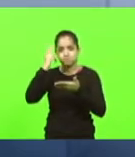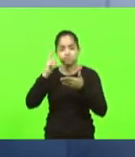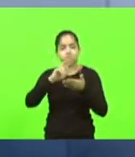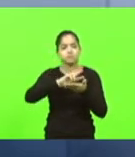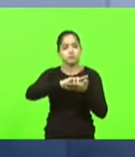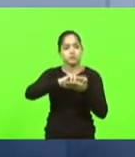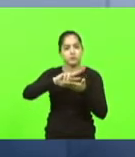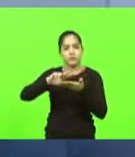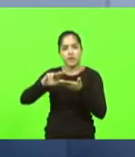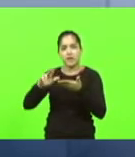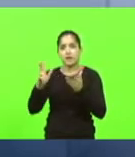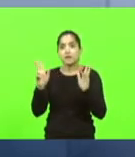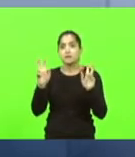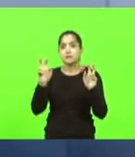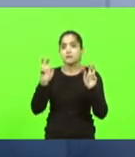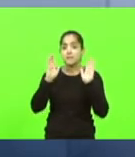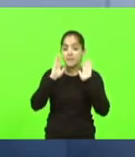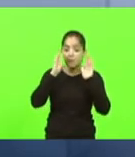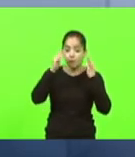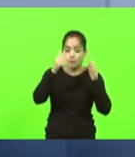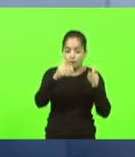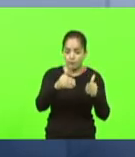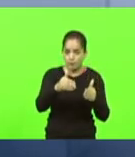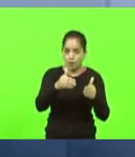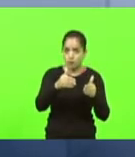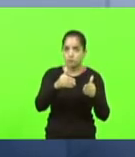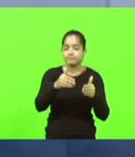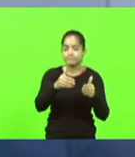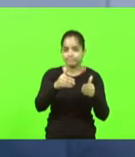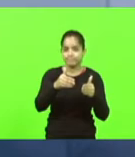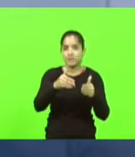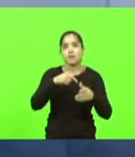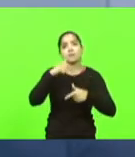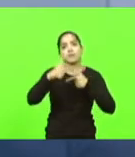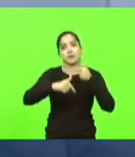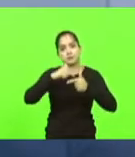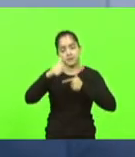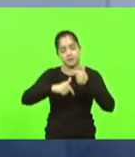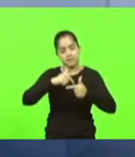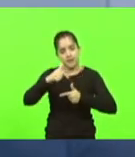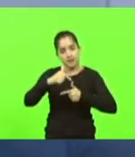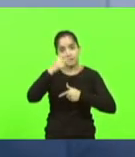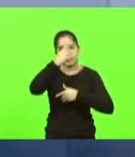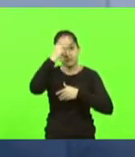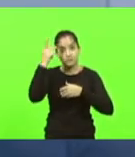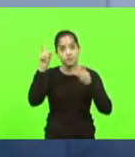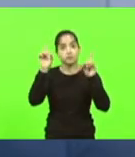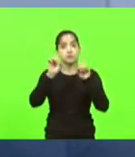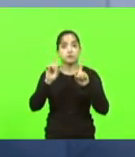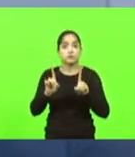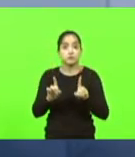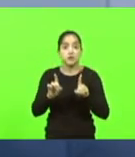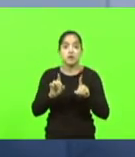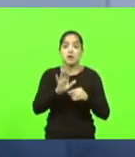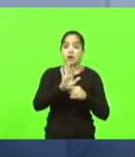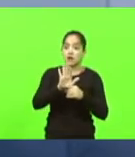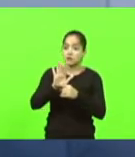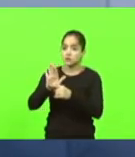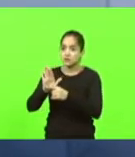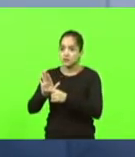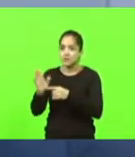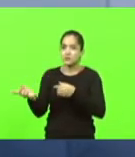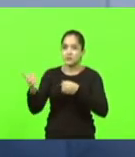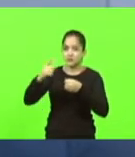mas que tem o foco sempre voltado para a empregabilidade das pessoas com deficiência e também beneficiários reabilitados do